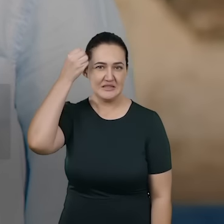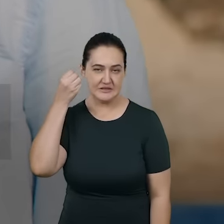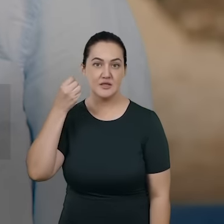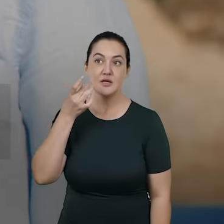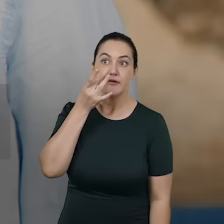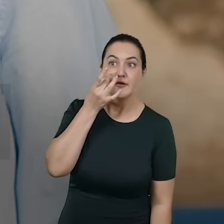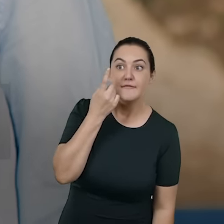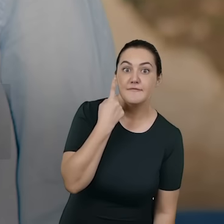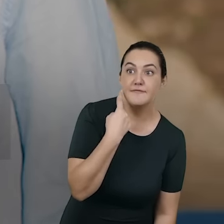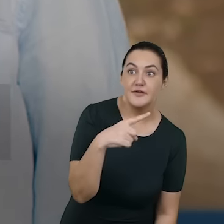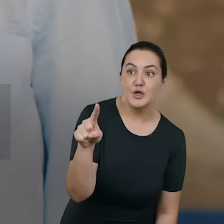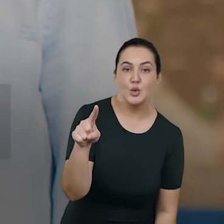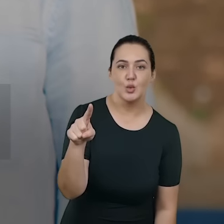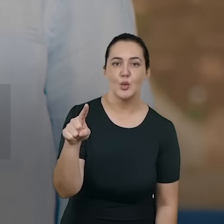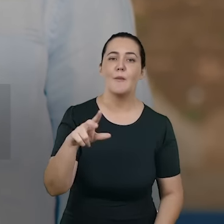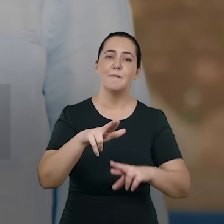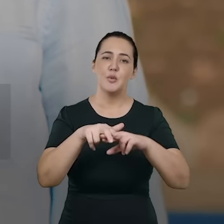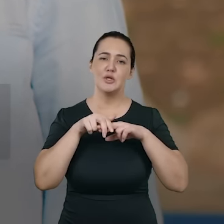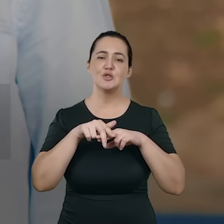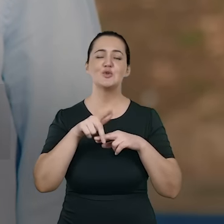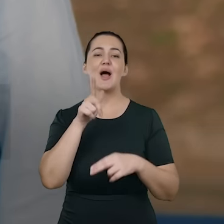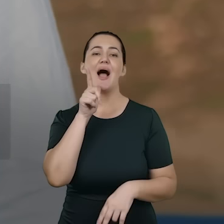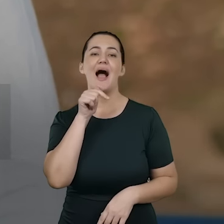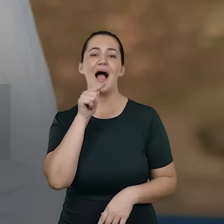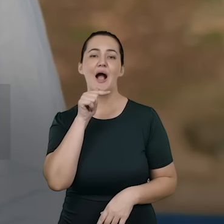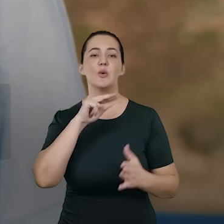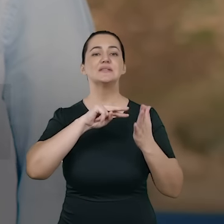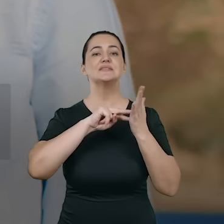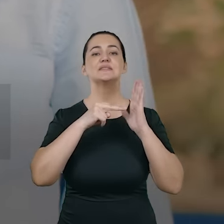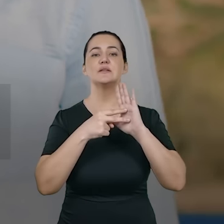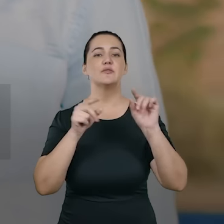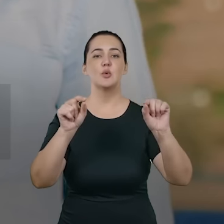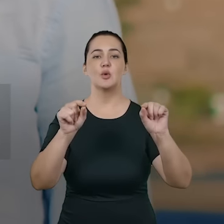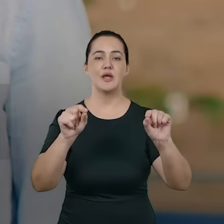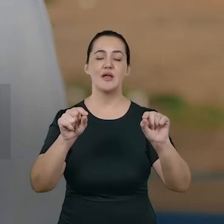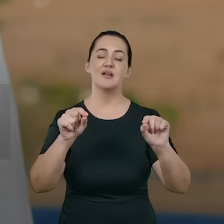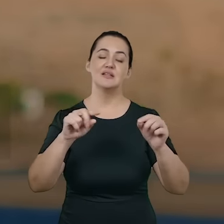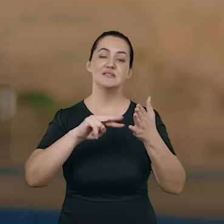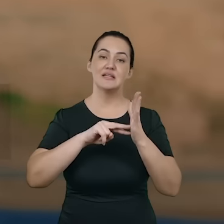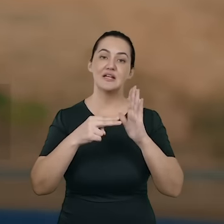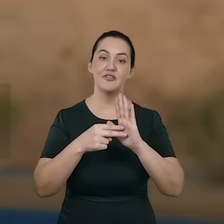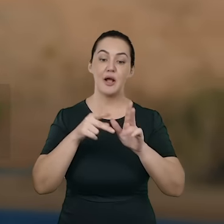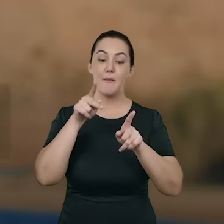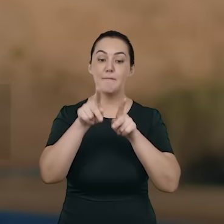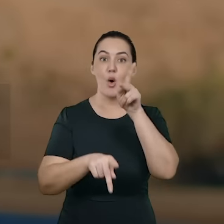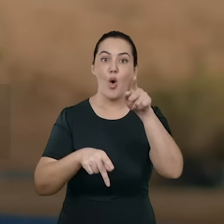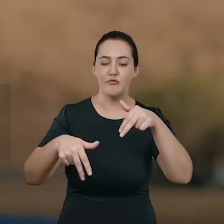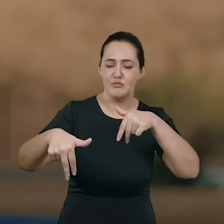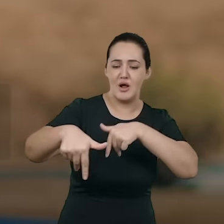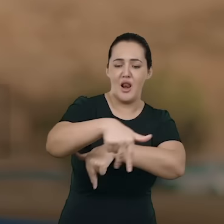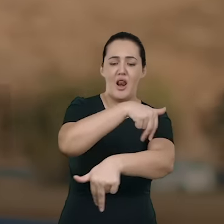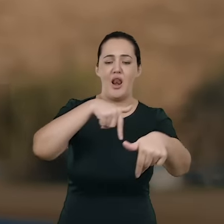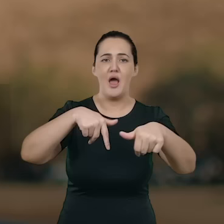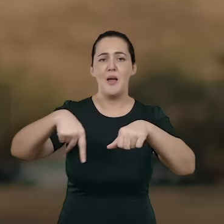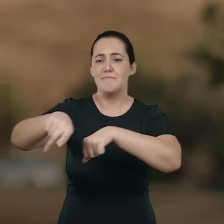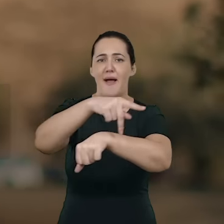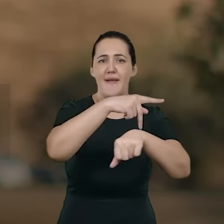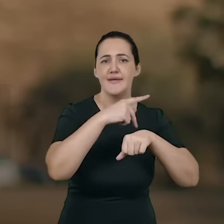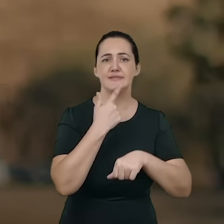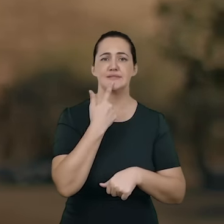Bíblia, sejam os mares ou mesmo os mananciais da água, muitas vezes eram símbolos de povos,